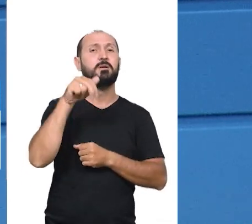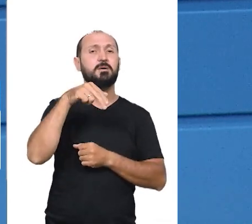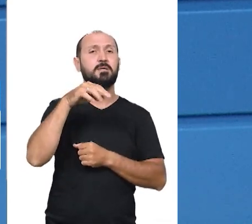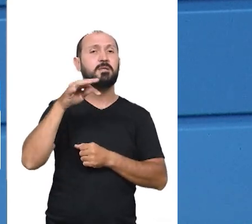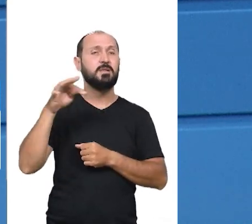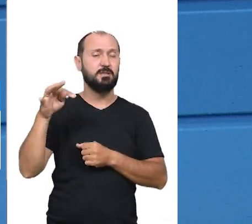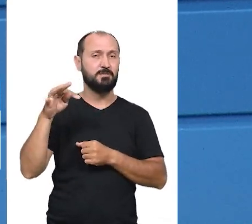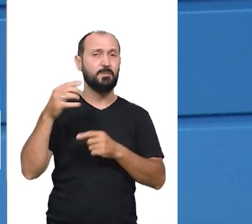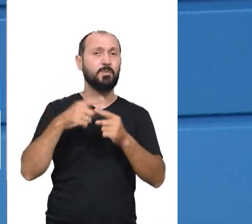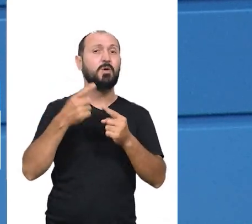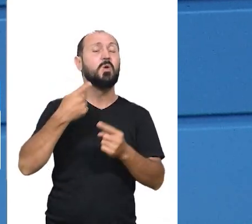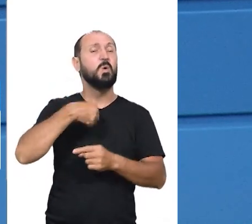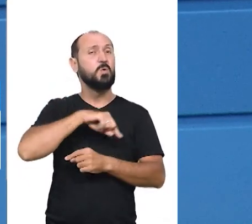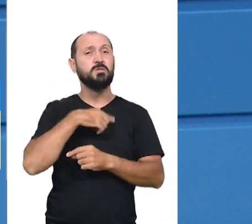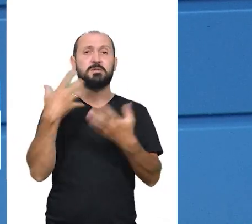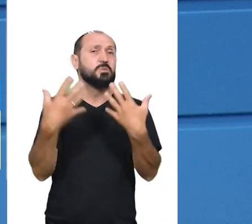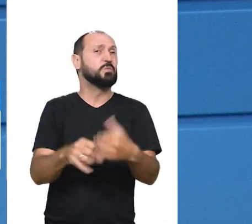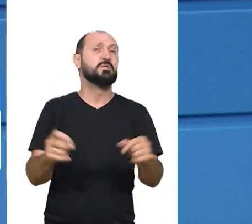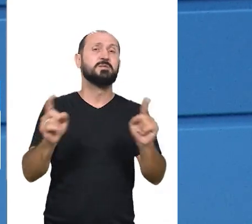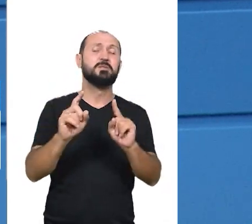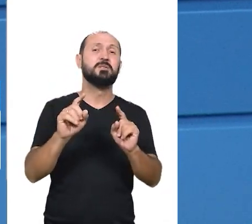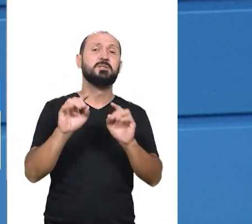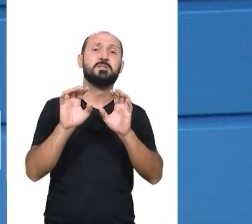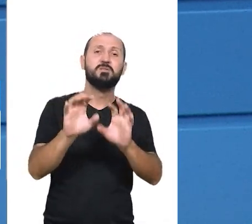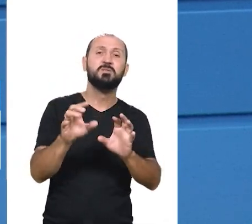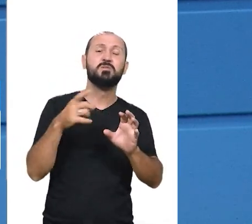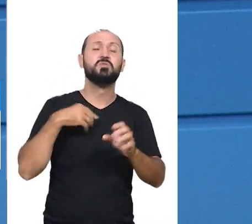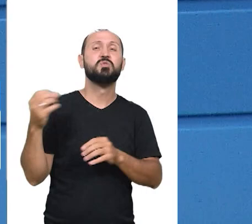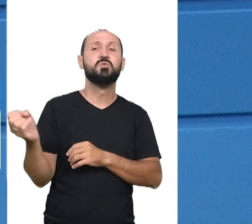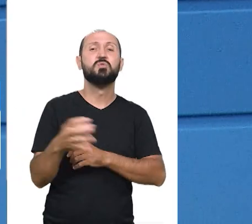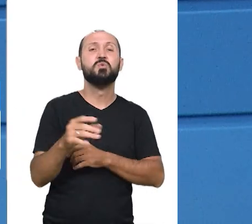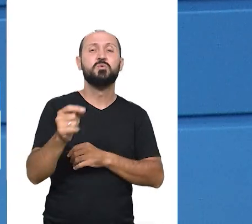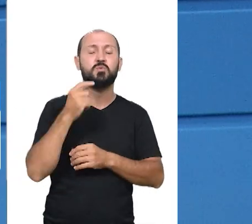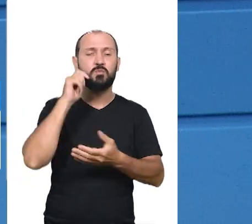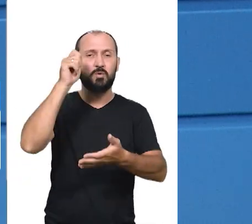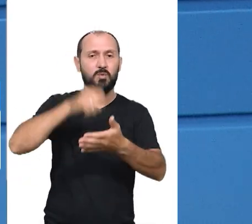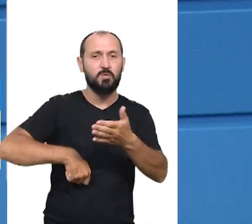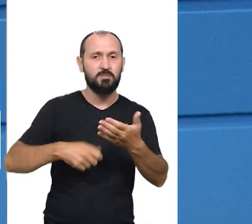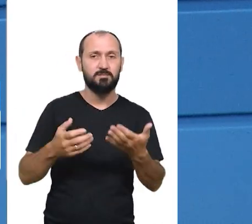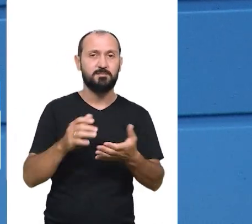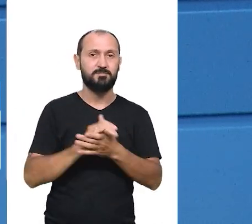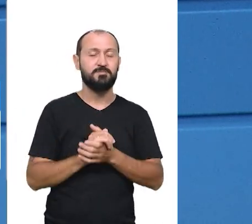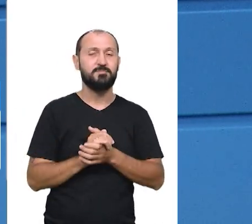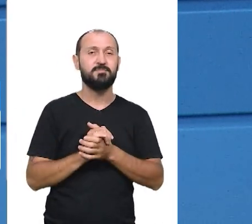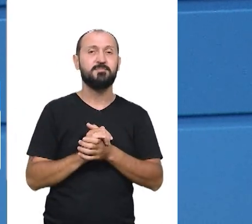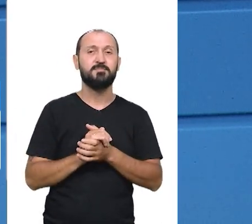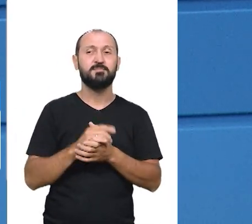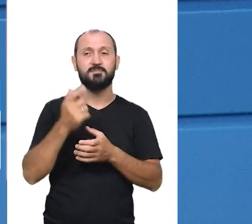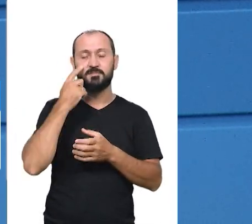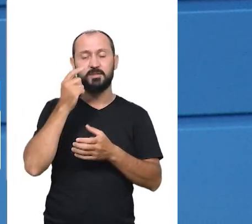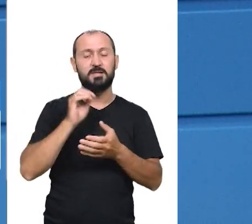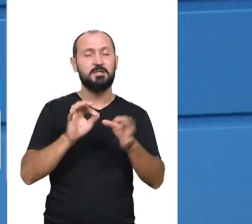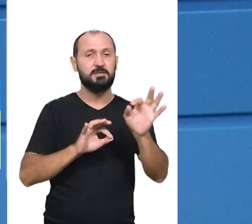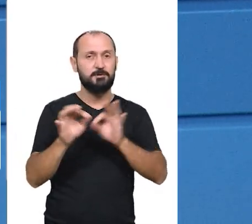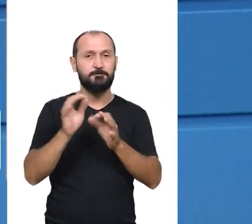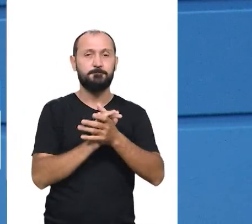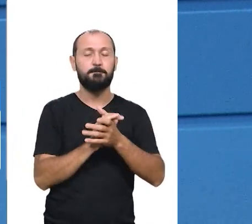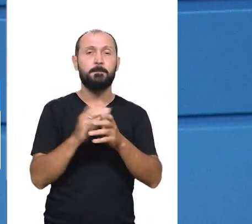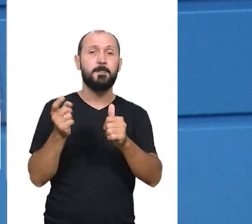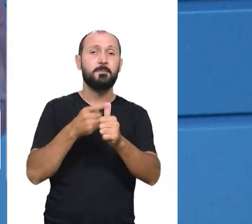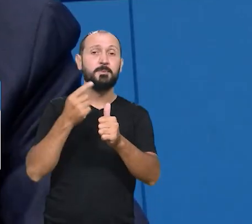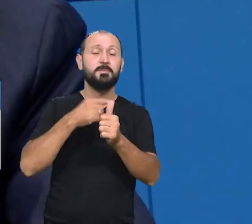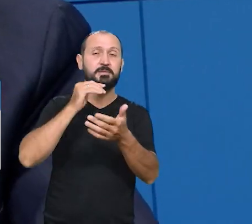ter uma resposta da ANTT, porque nós não aceitamos esse tipo de novo contrato, né, que está